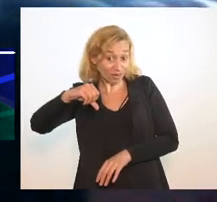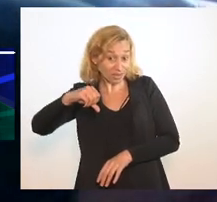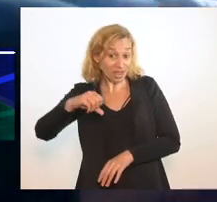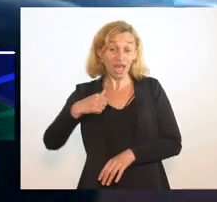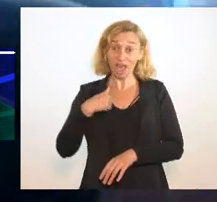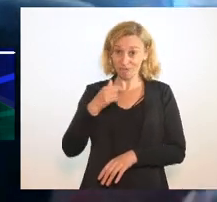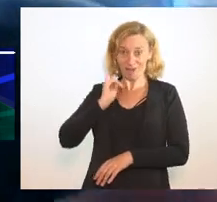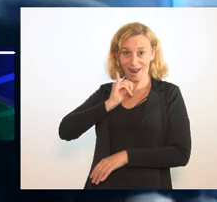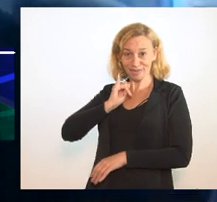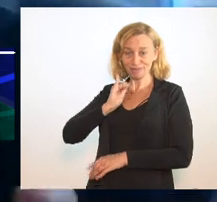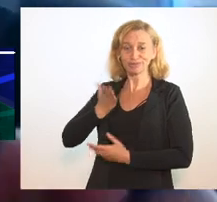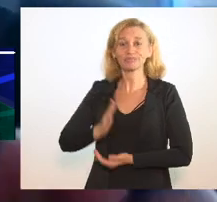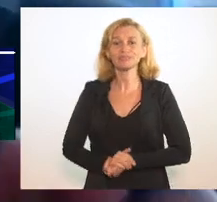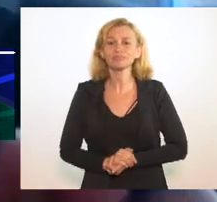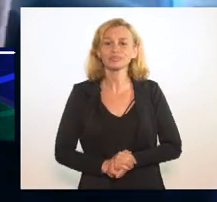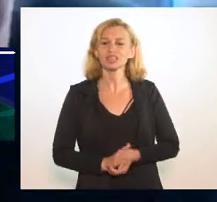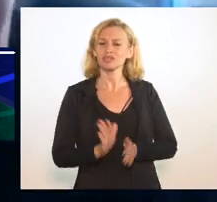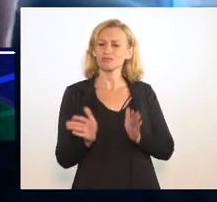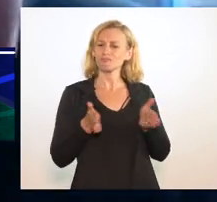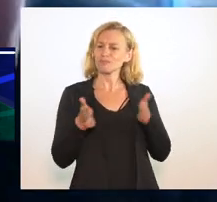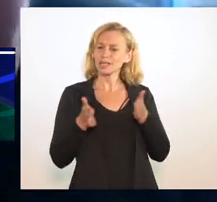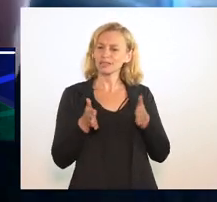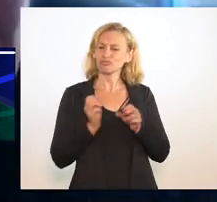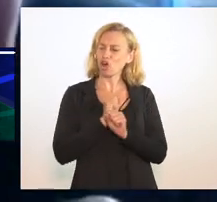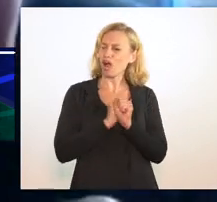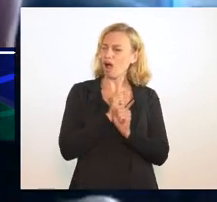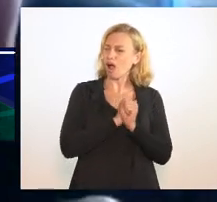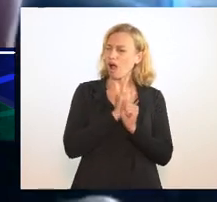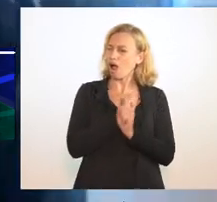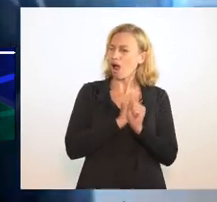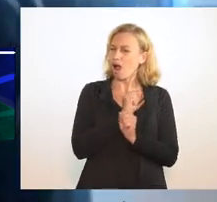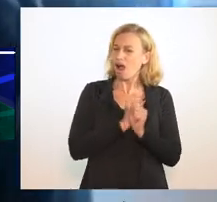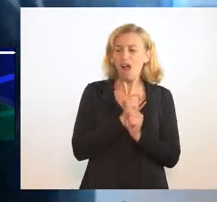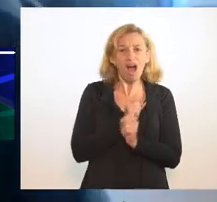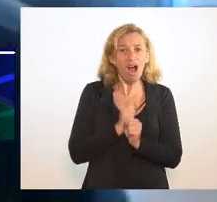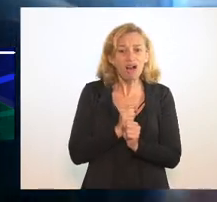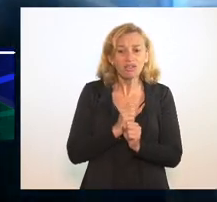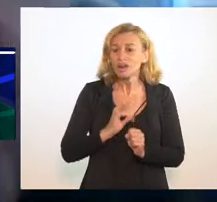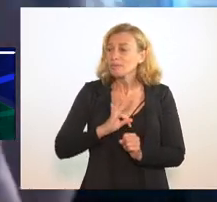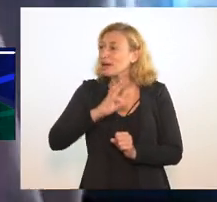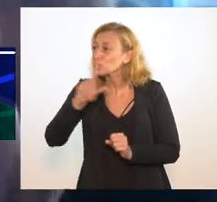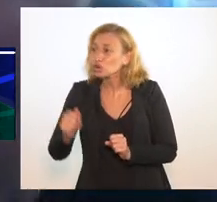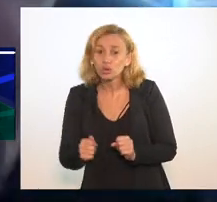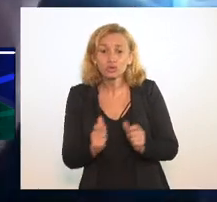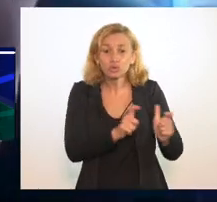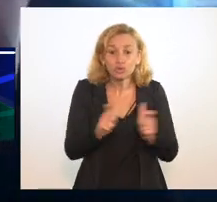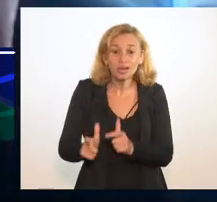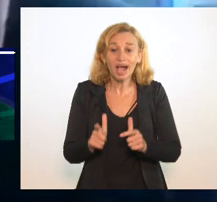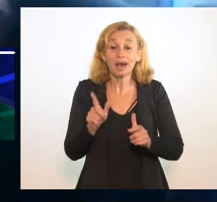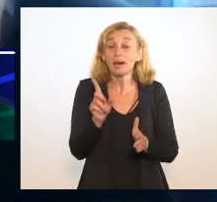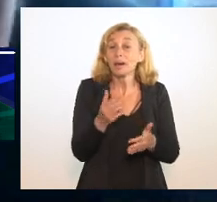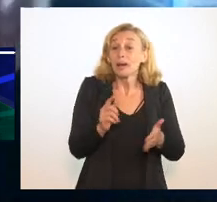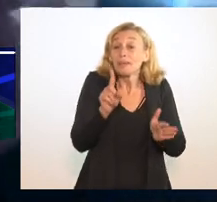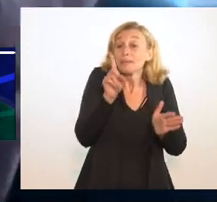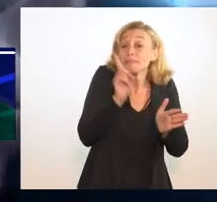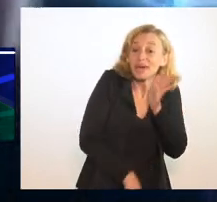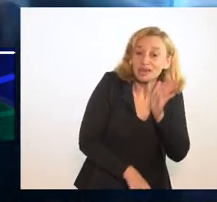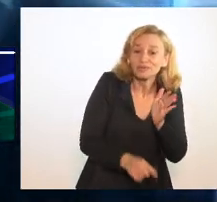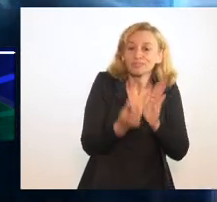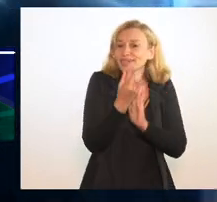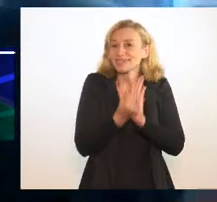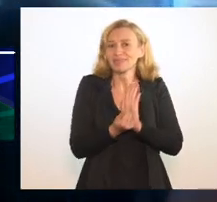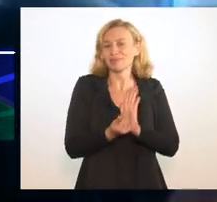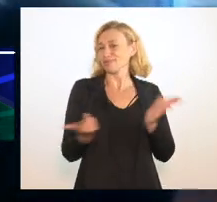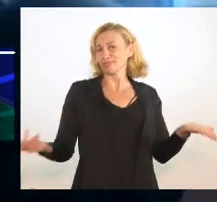relator, durante muitos e muitos anos, foi para tudo e qualquer coisa, menos para saneamento, ou ia muito pouco